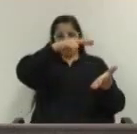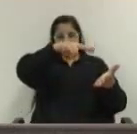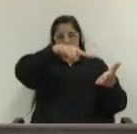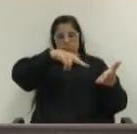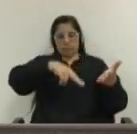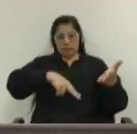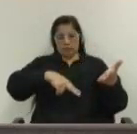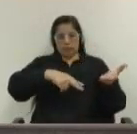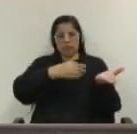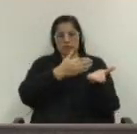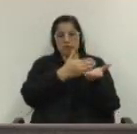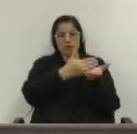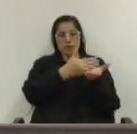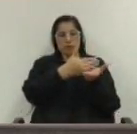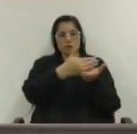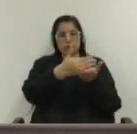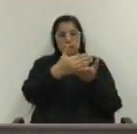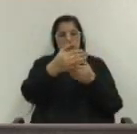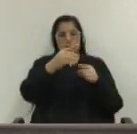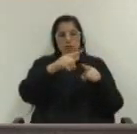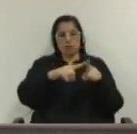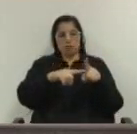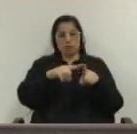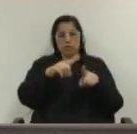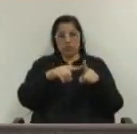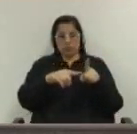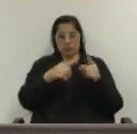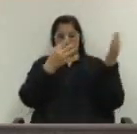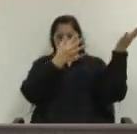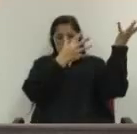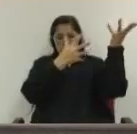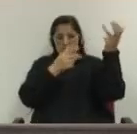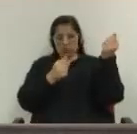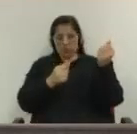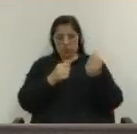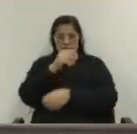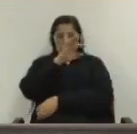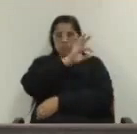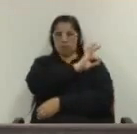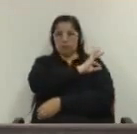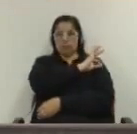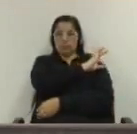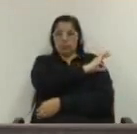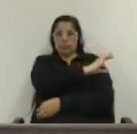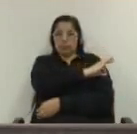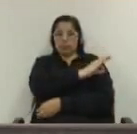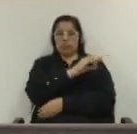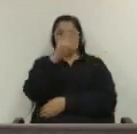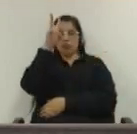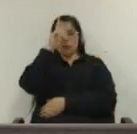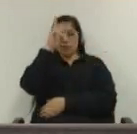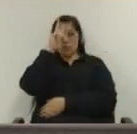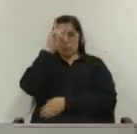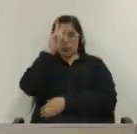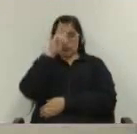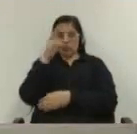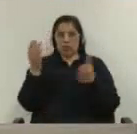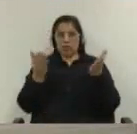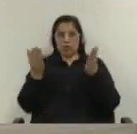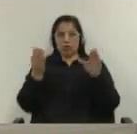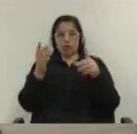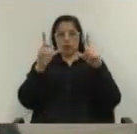matéria, começando com a matéria recebida do prefeito. Lembrando que nosso expediente hoje é reduzido, é de